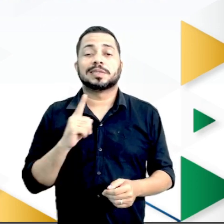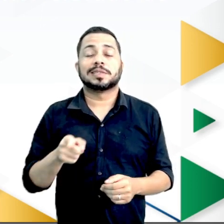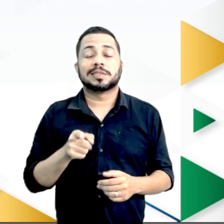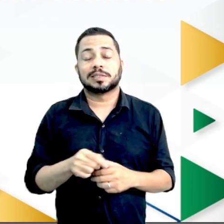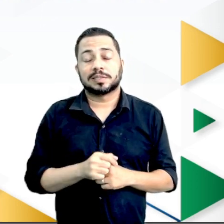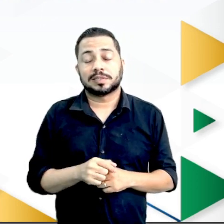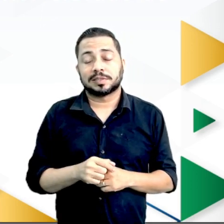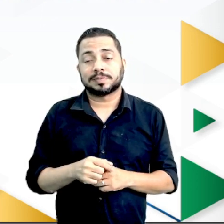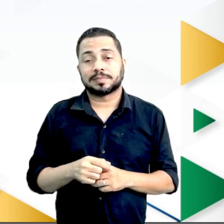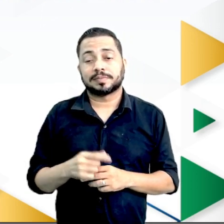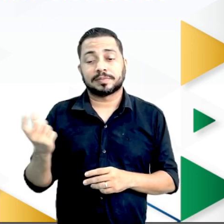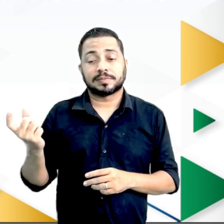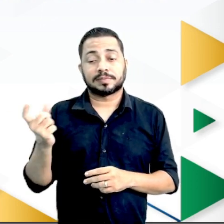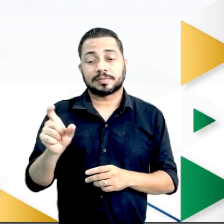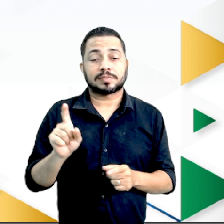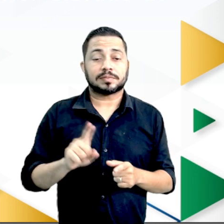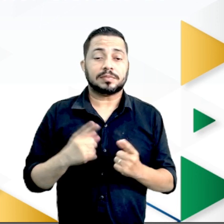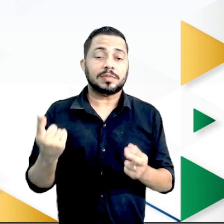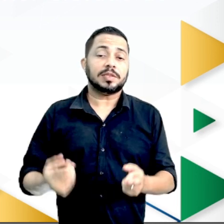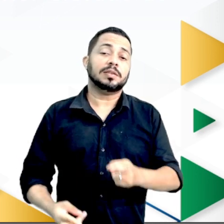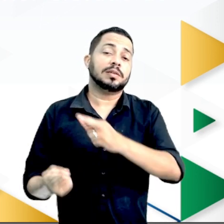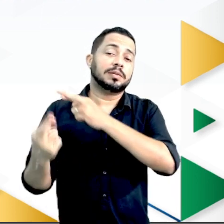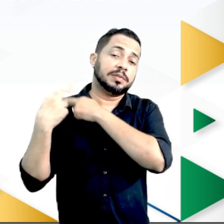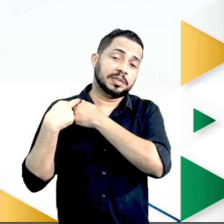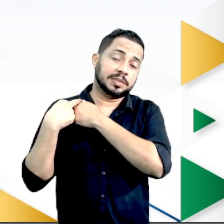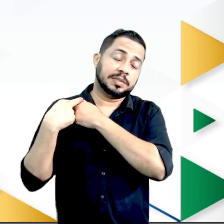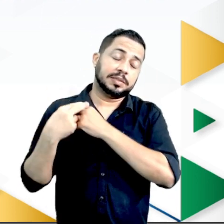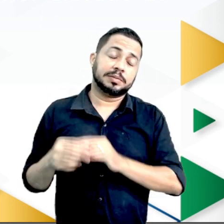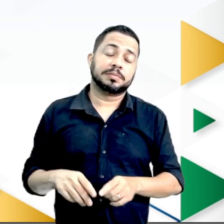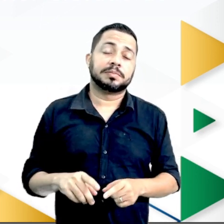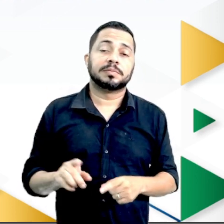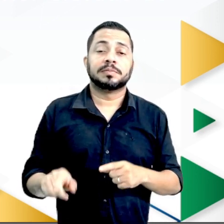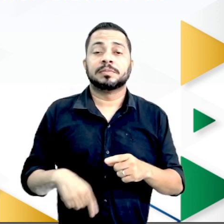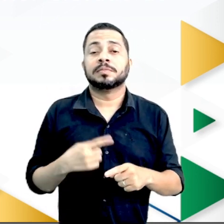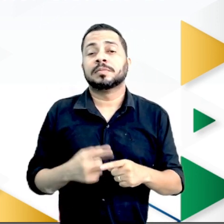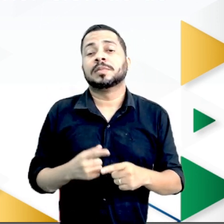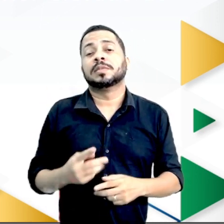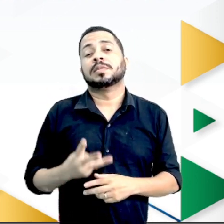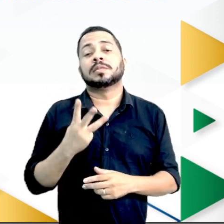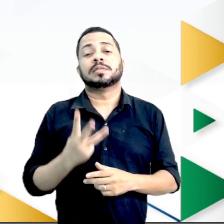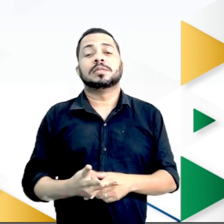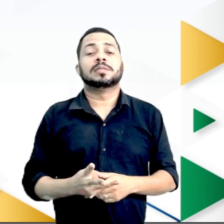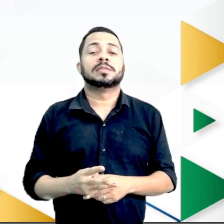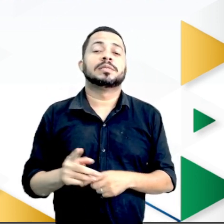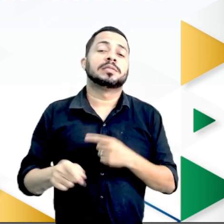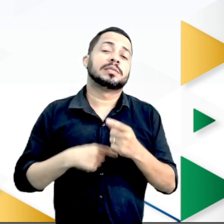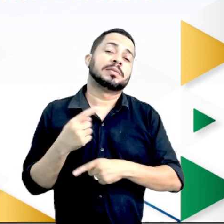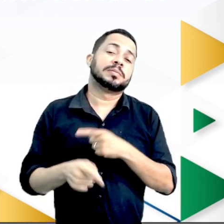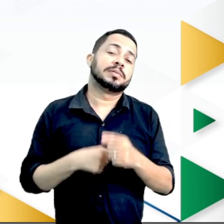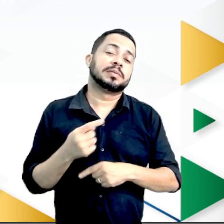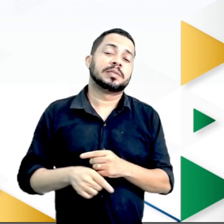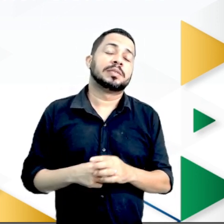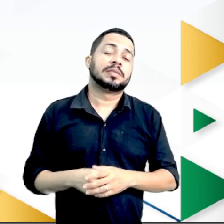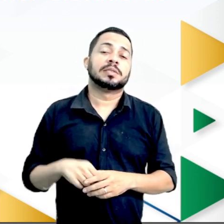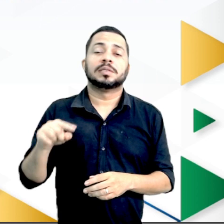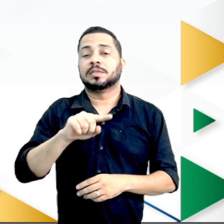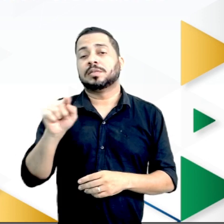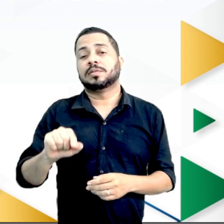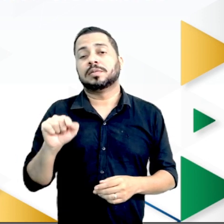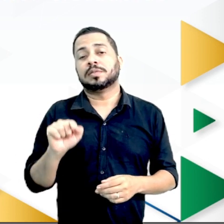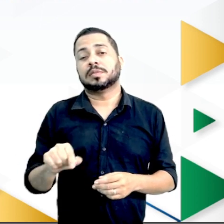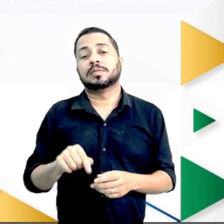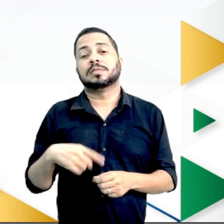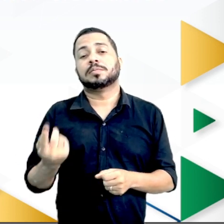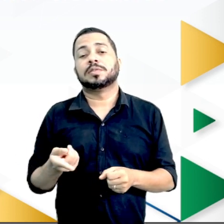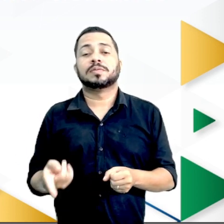ó, mais representado nas cartas, mais 3, aí vem esse símbolo aí, depois interrogação, depois volta